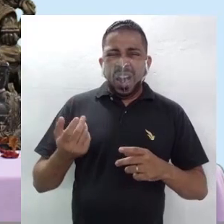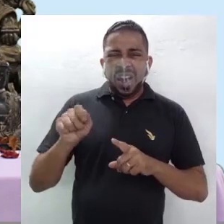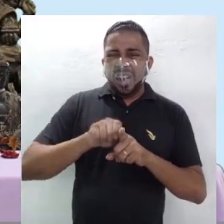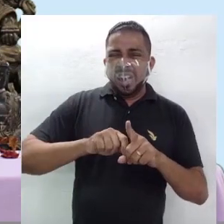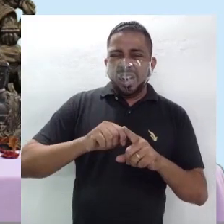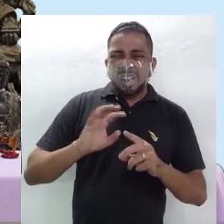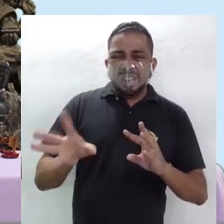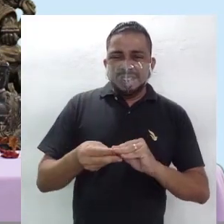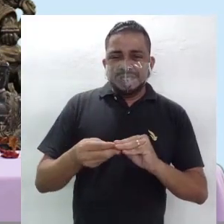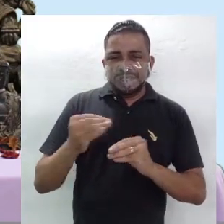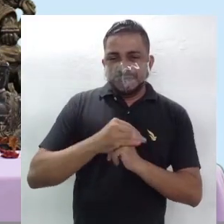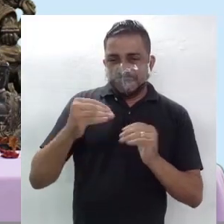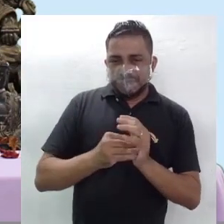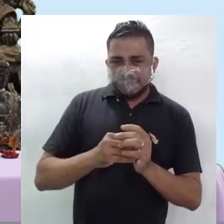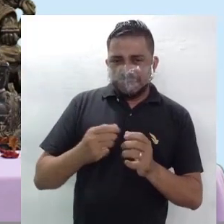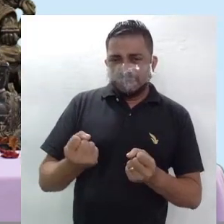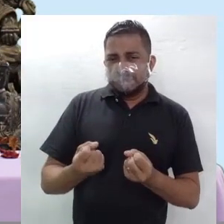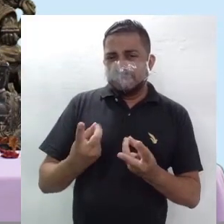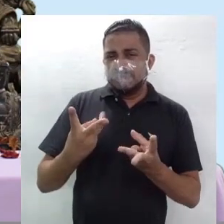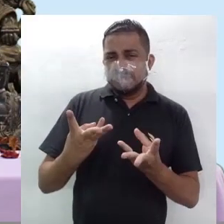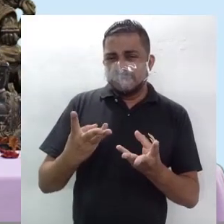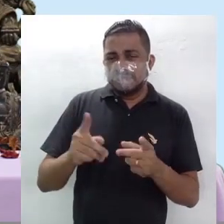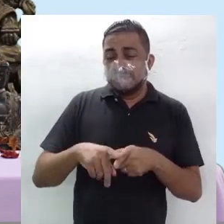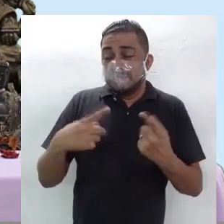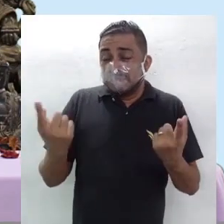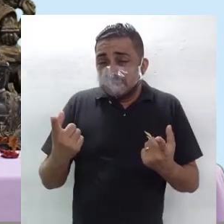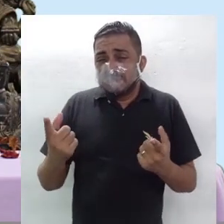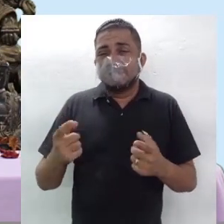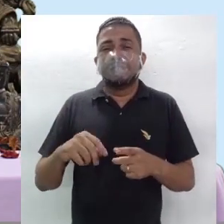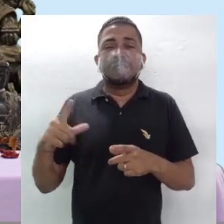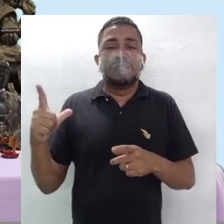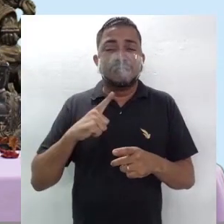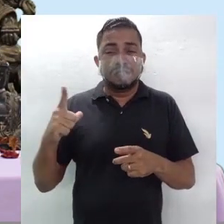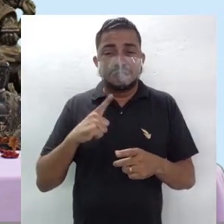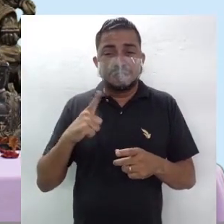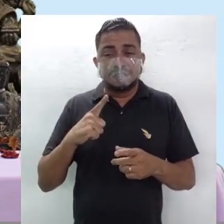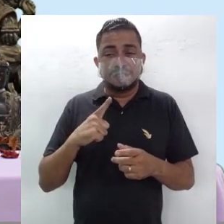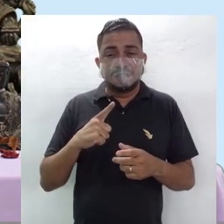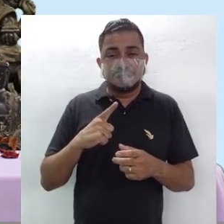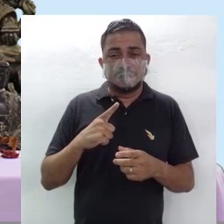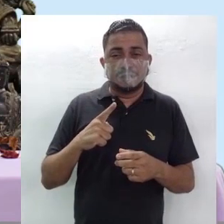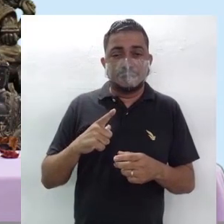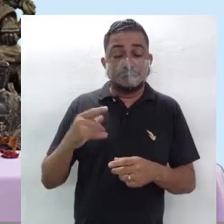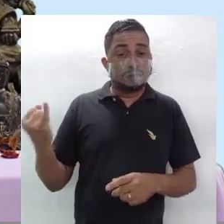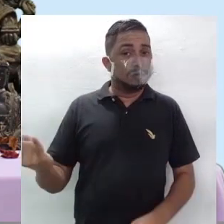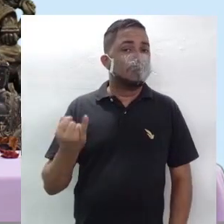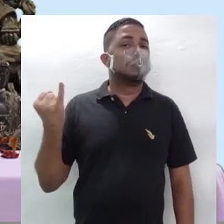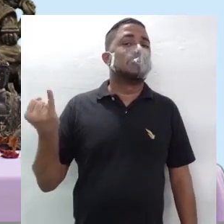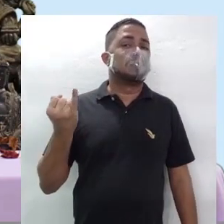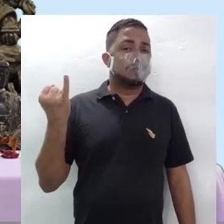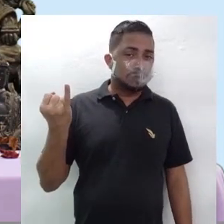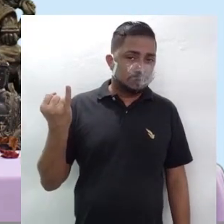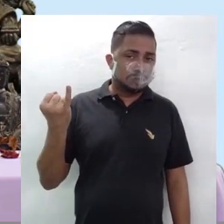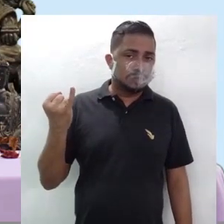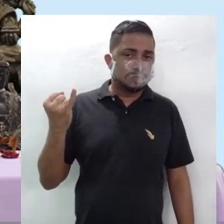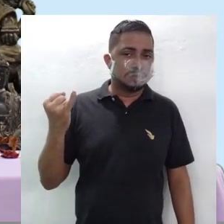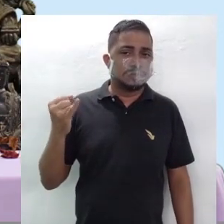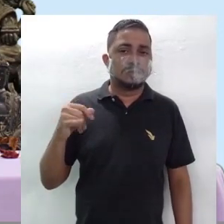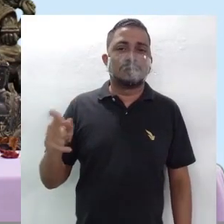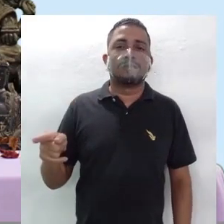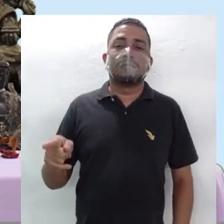mês todo, né? A quantidade de chuva. Mas entra uma coisa muito importante que a gente chama